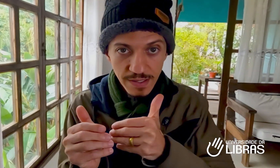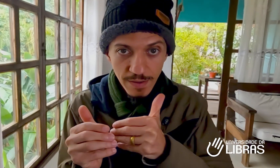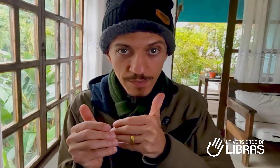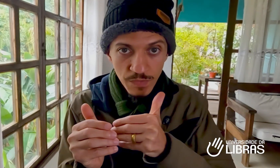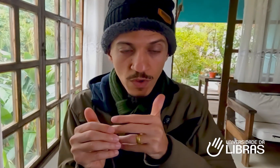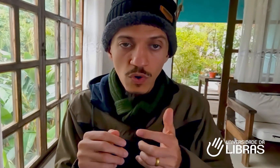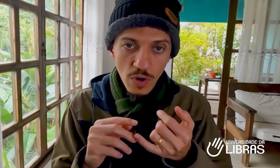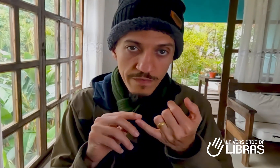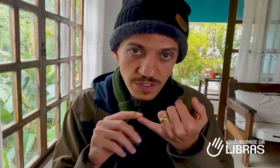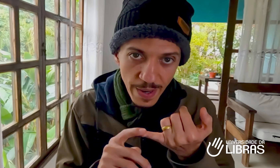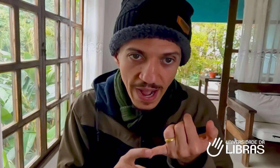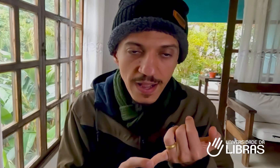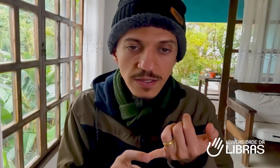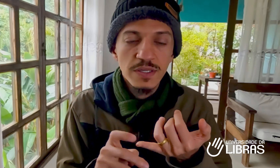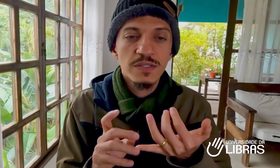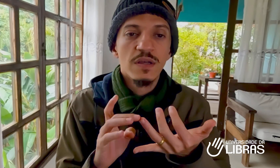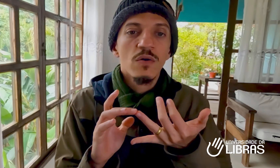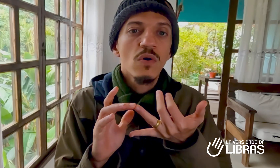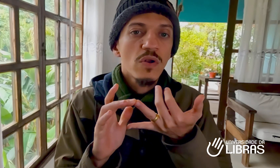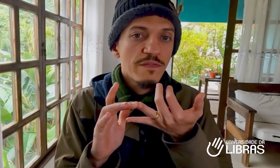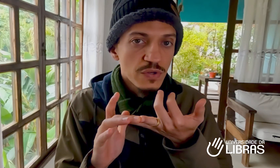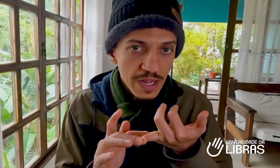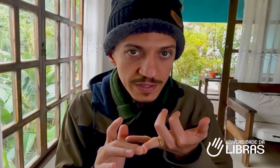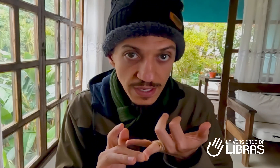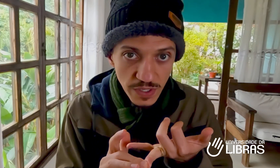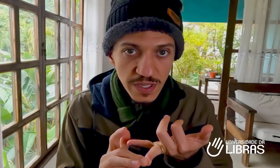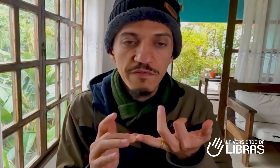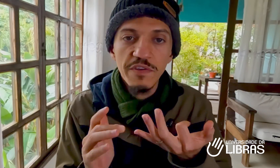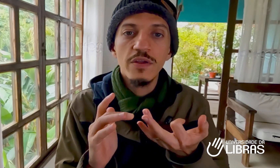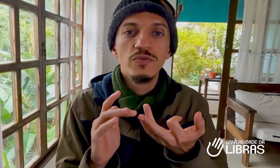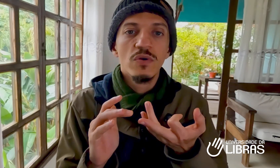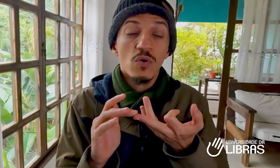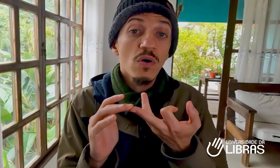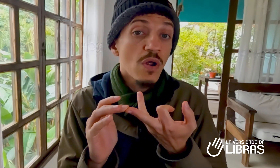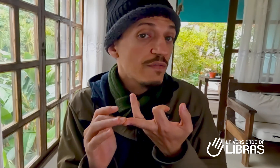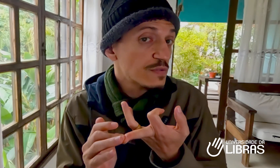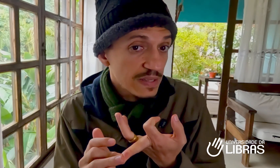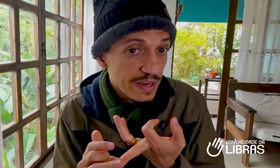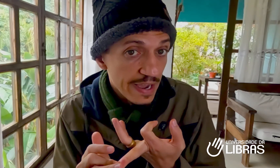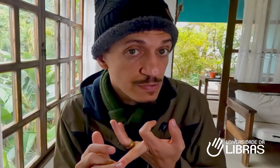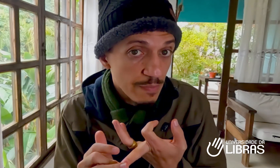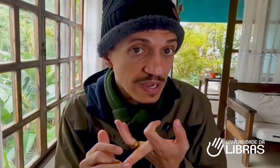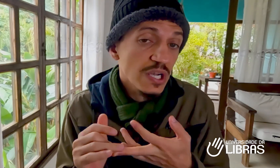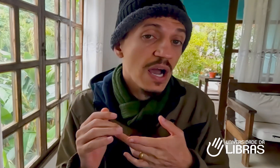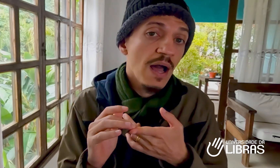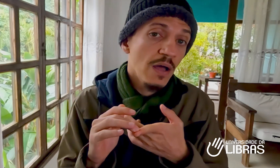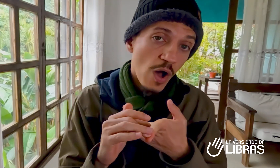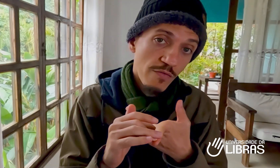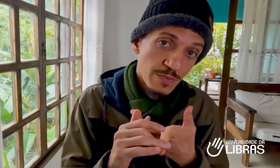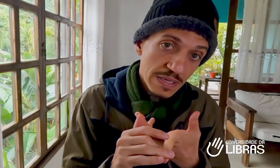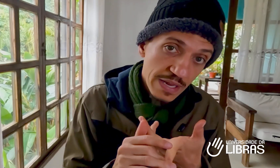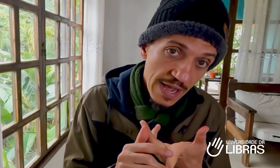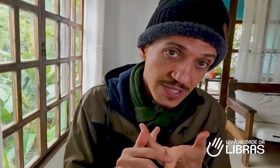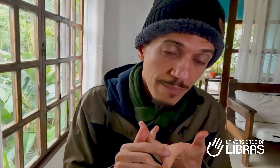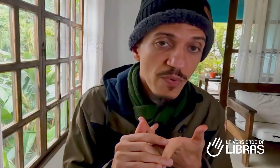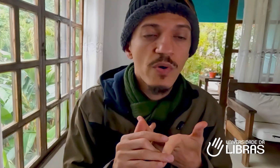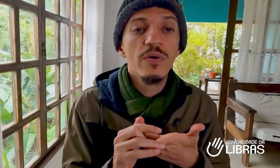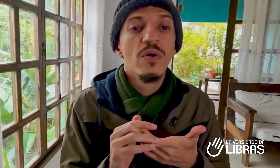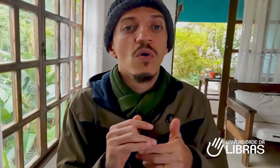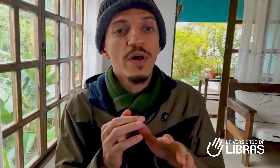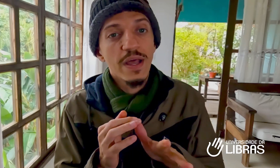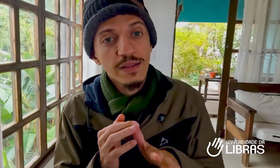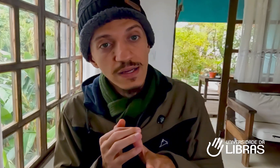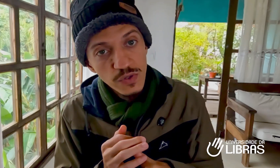mais, com novas práticas, com novas orientações em vídeo, com novos materiais para baixar, novos materiais de